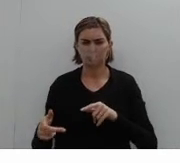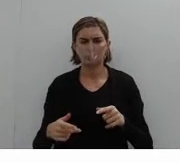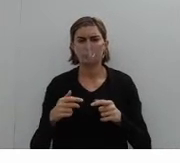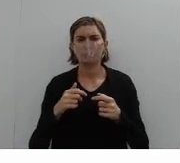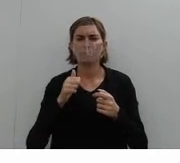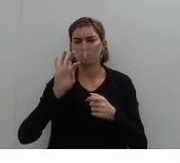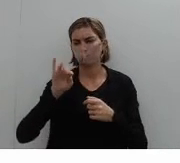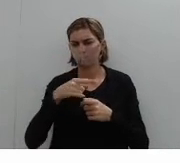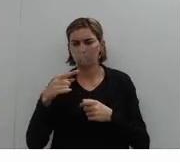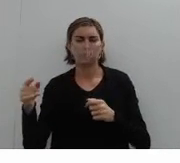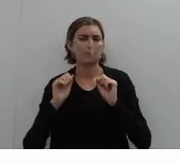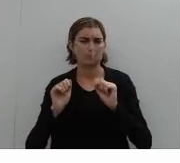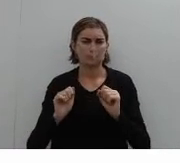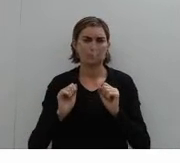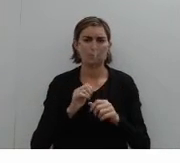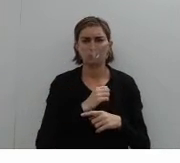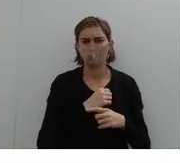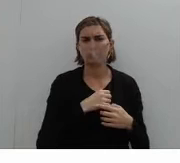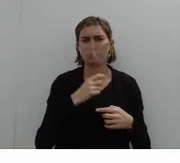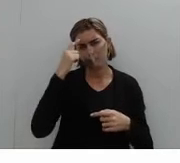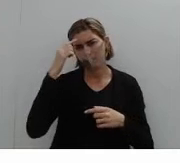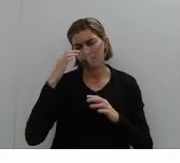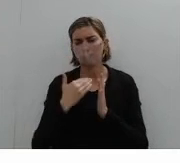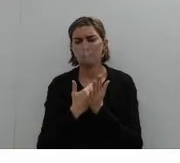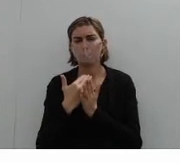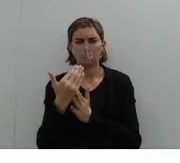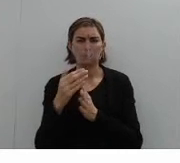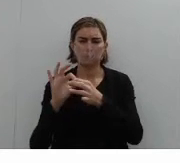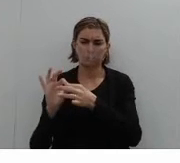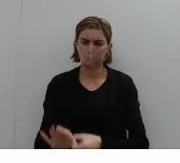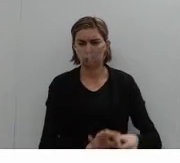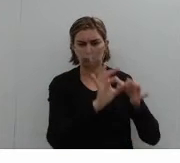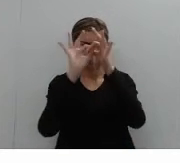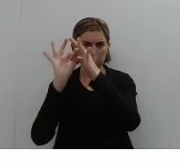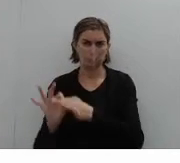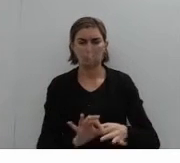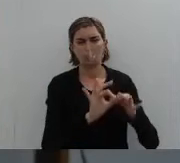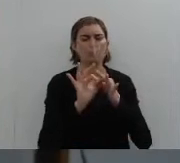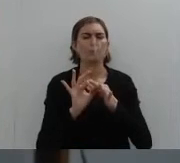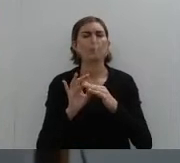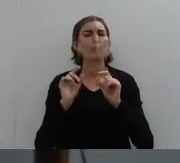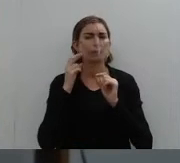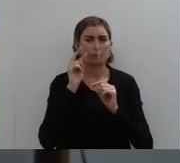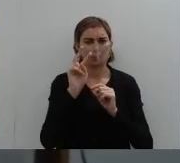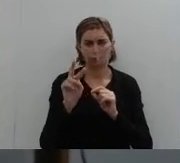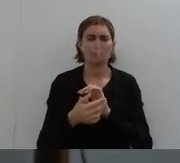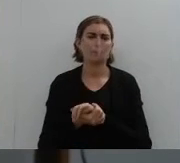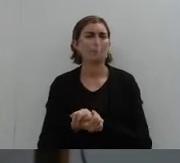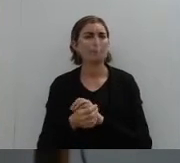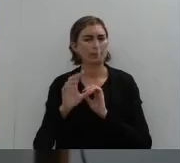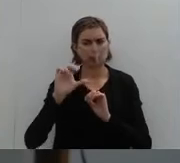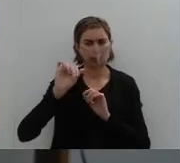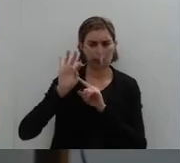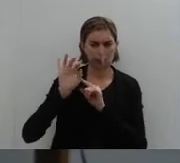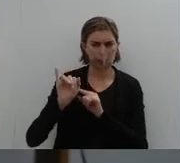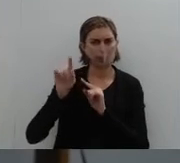tua ação possa servir de princípio universal. Olha para cá, vê. Kant,